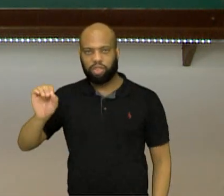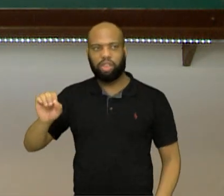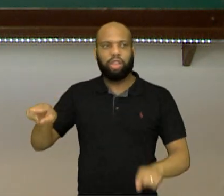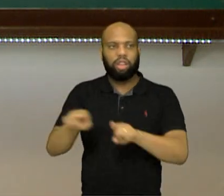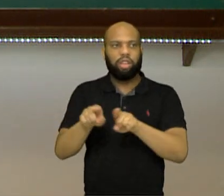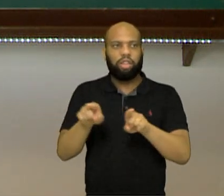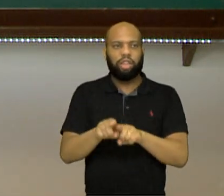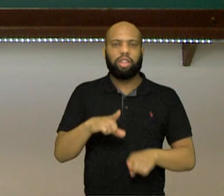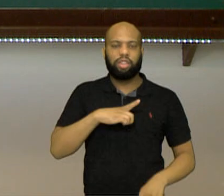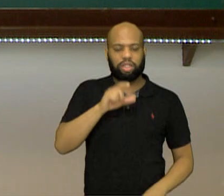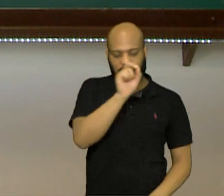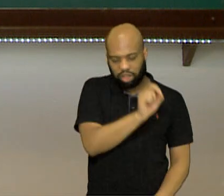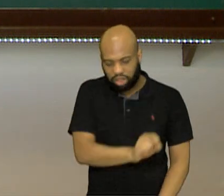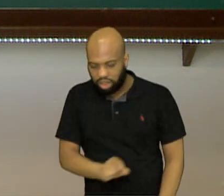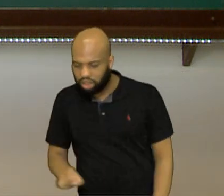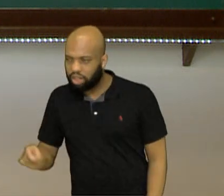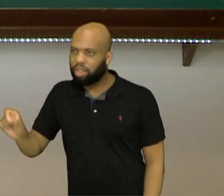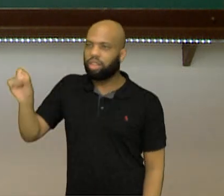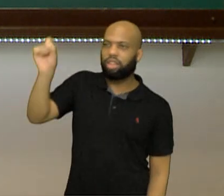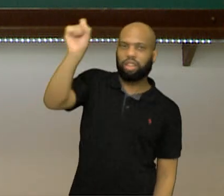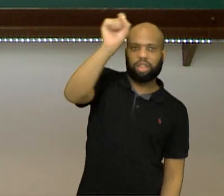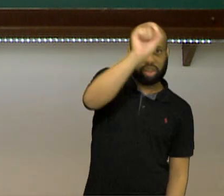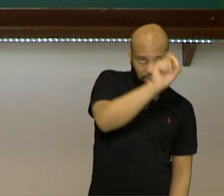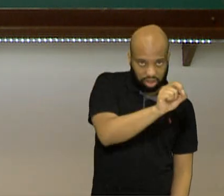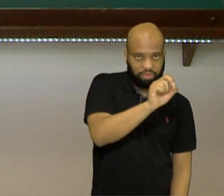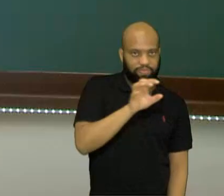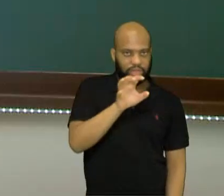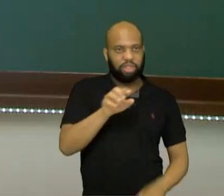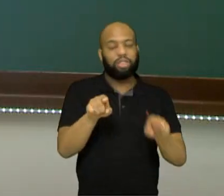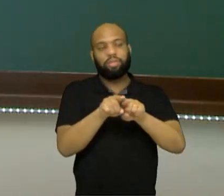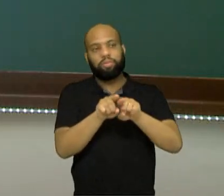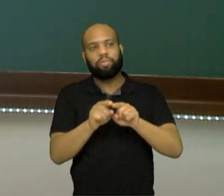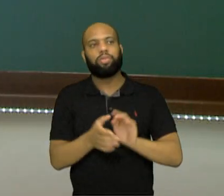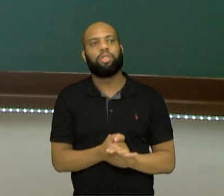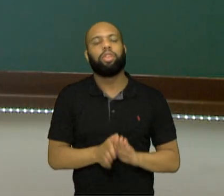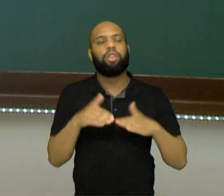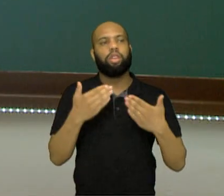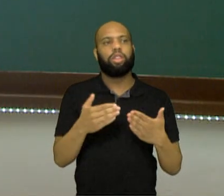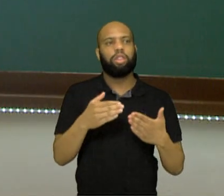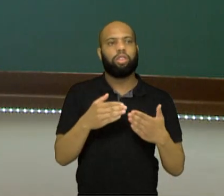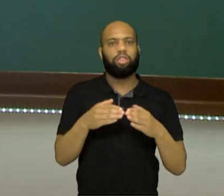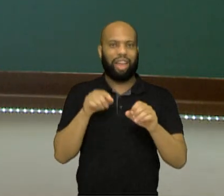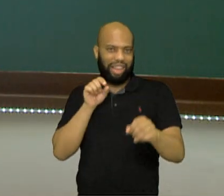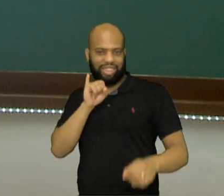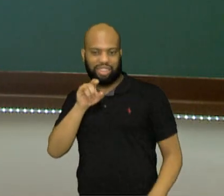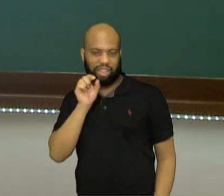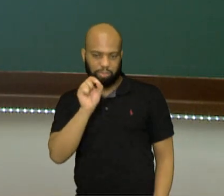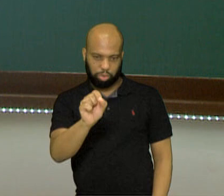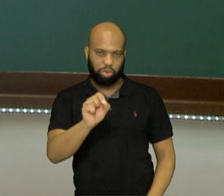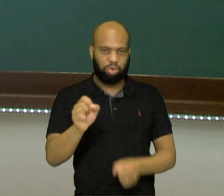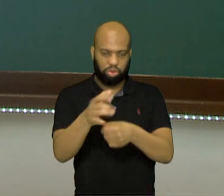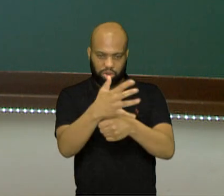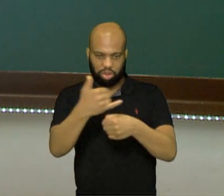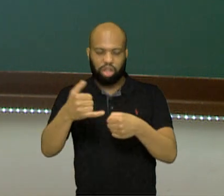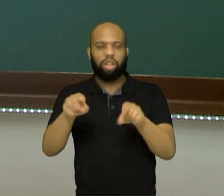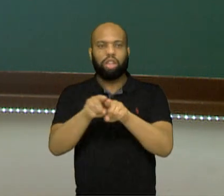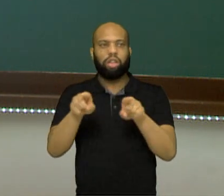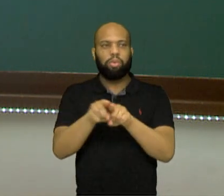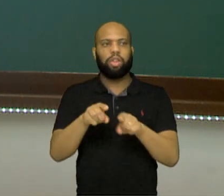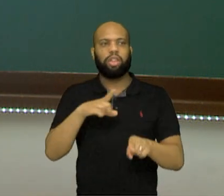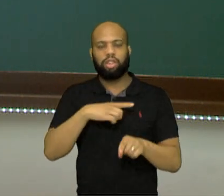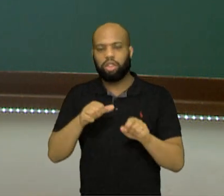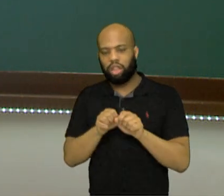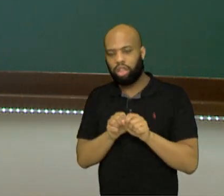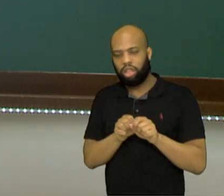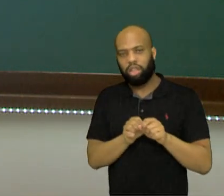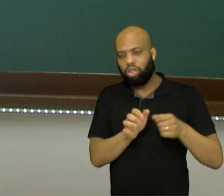superfícies equipotenciais são esféricas e concêntricas, né? Então, E vimos também que em um campo elétrico uniforme, as